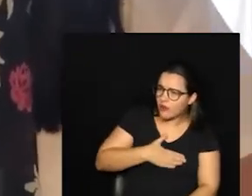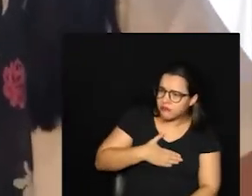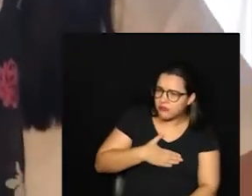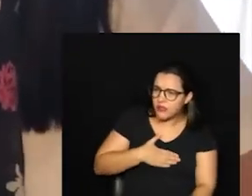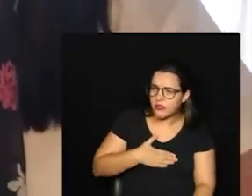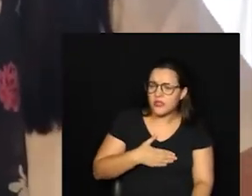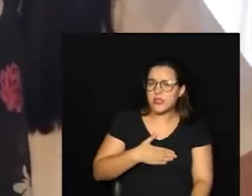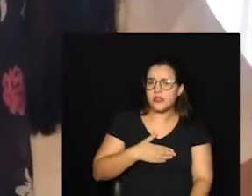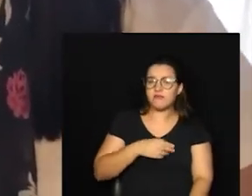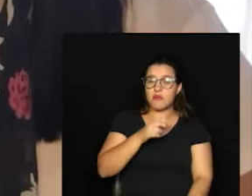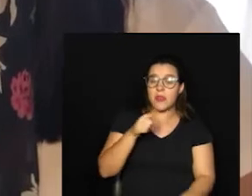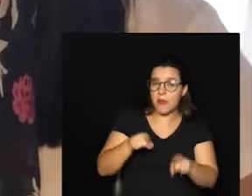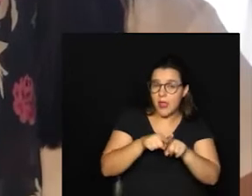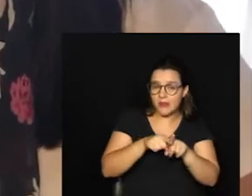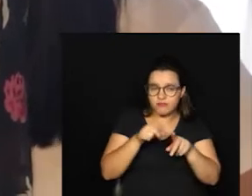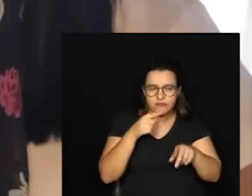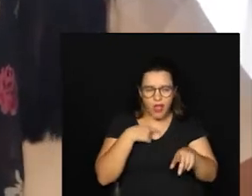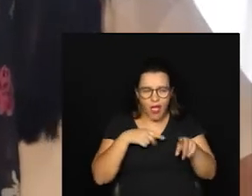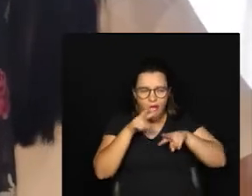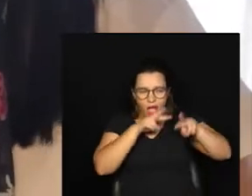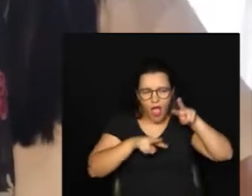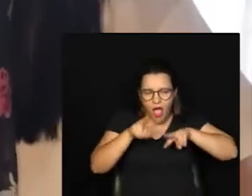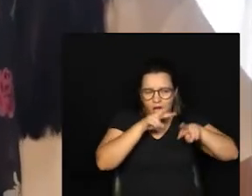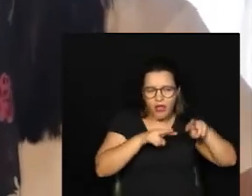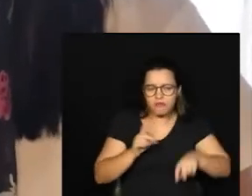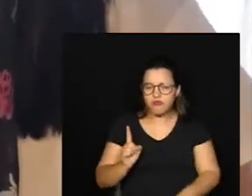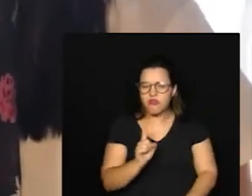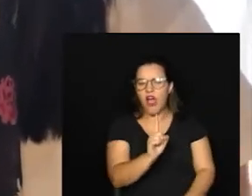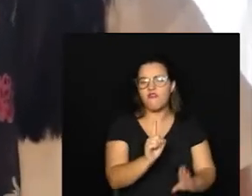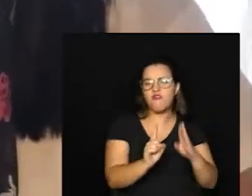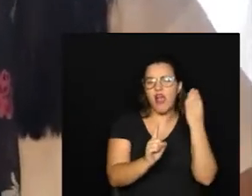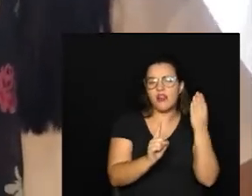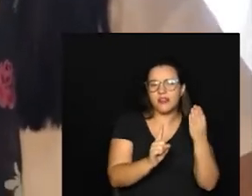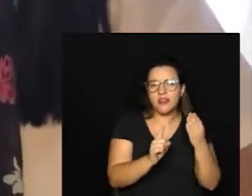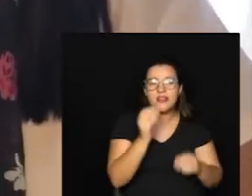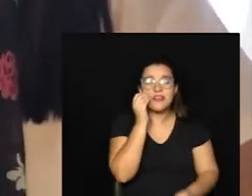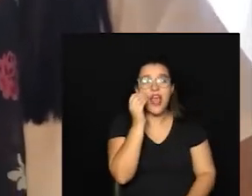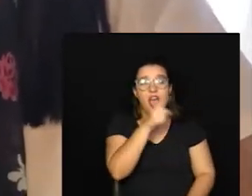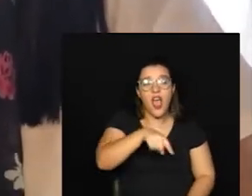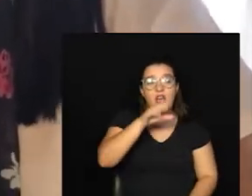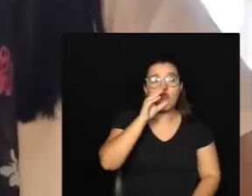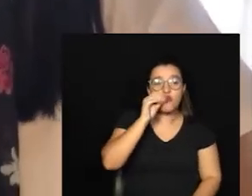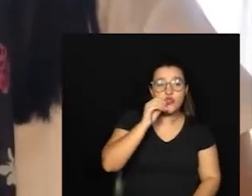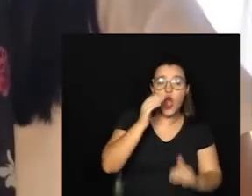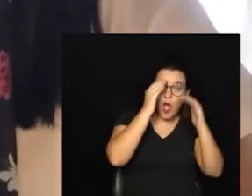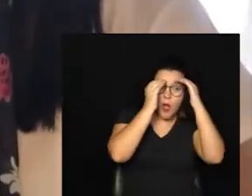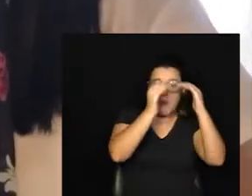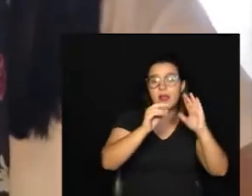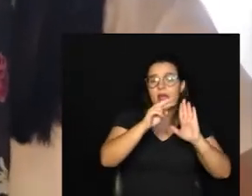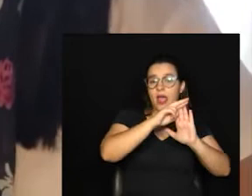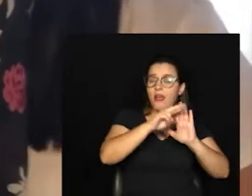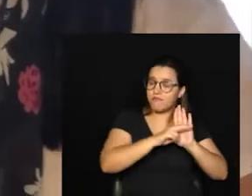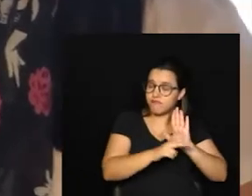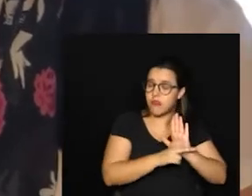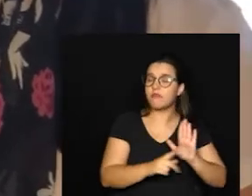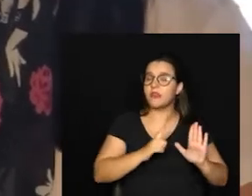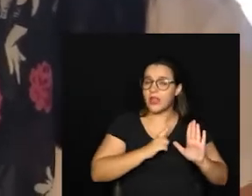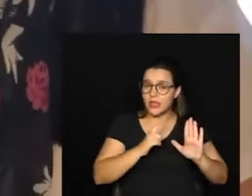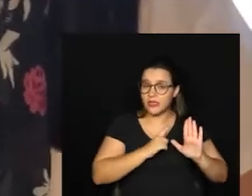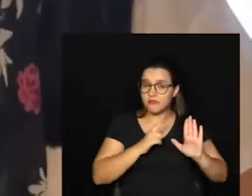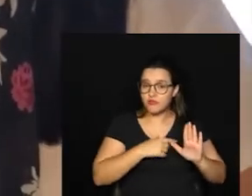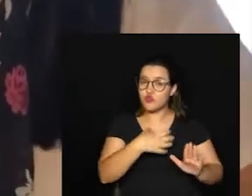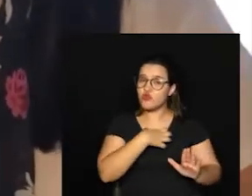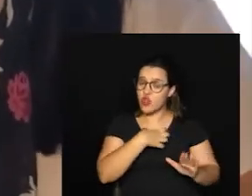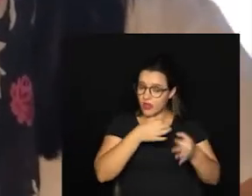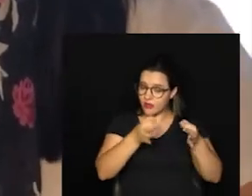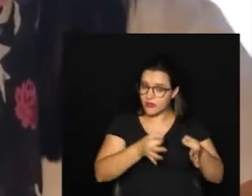ver se os funcionários estão cumprindo todas essas orientações que foram passadas, se está sendo feita de maneira adequada